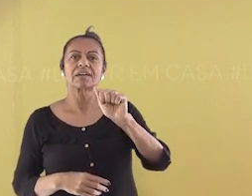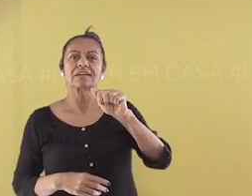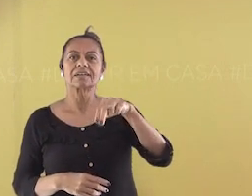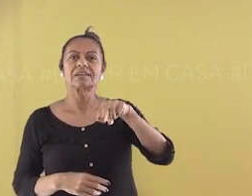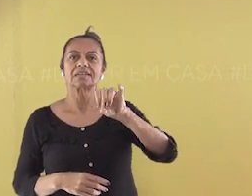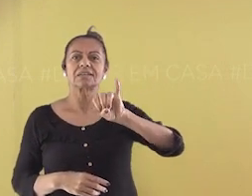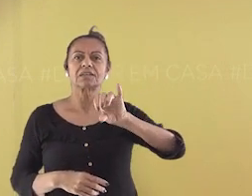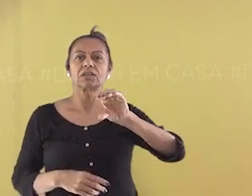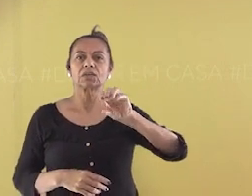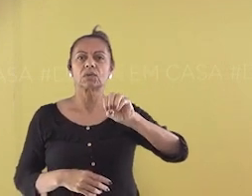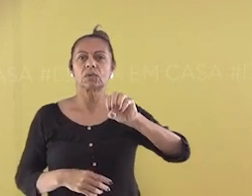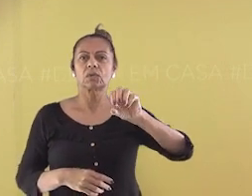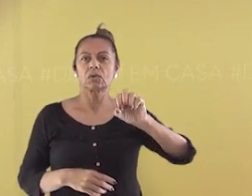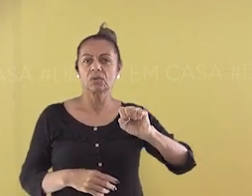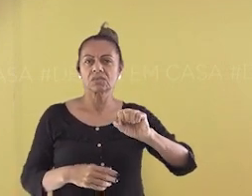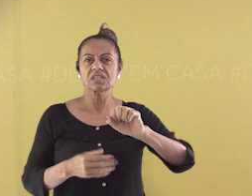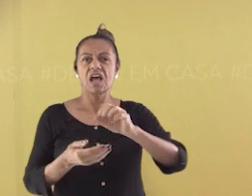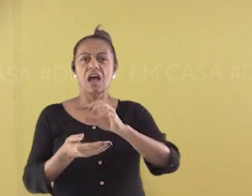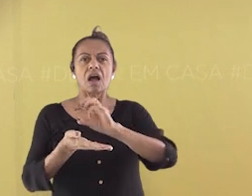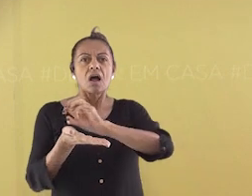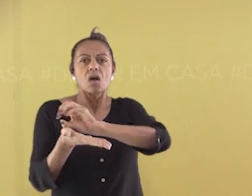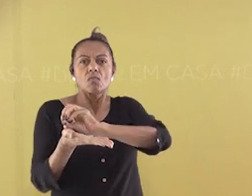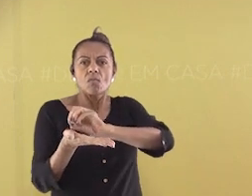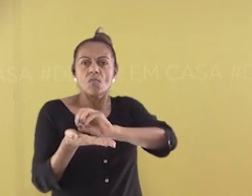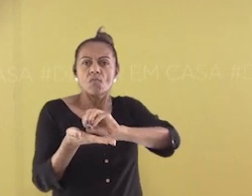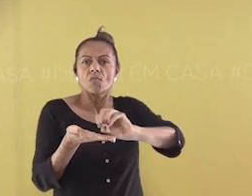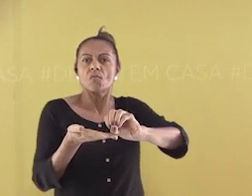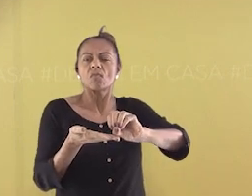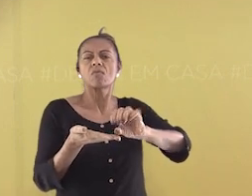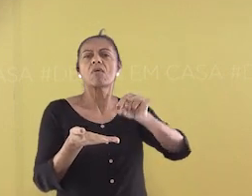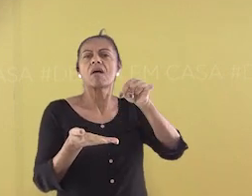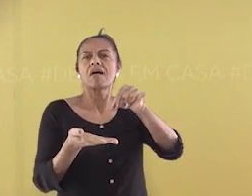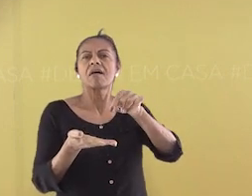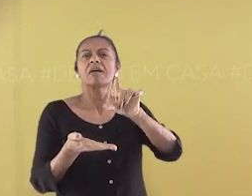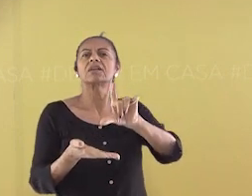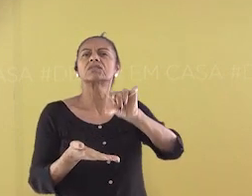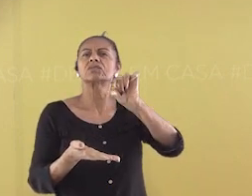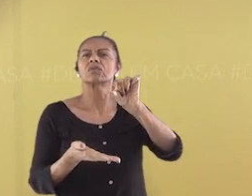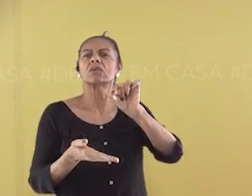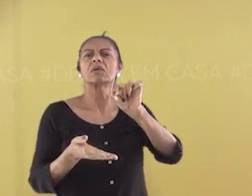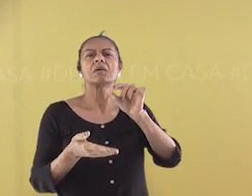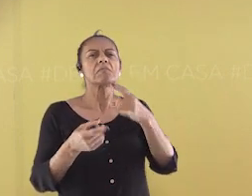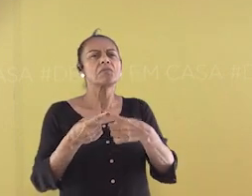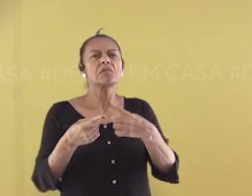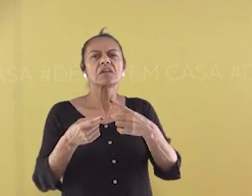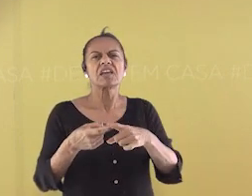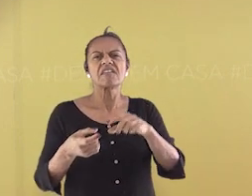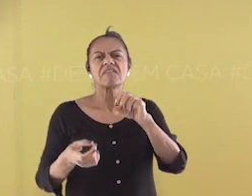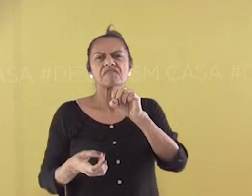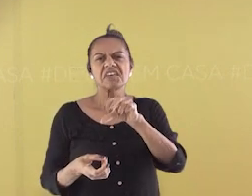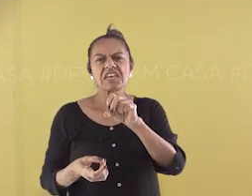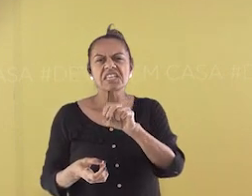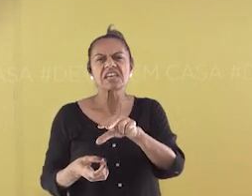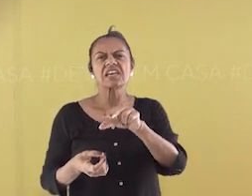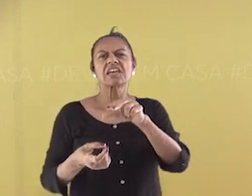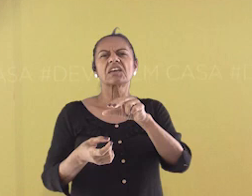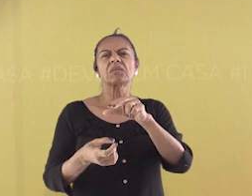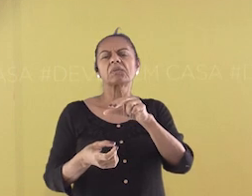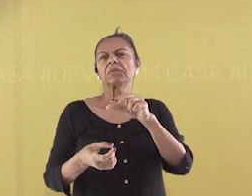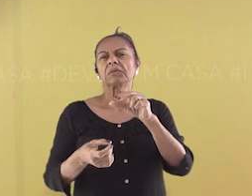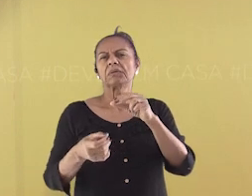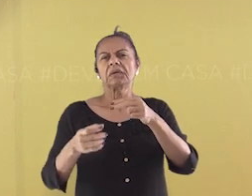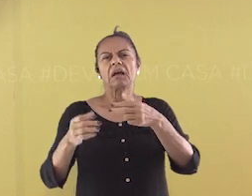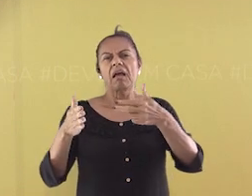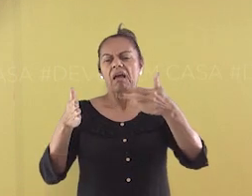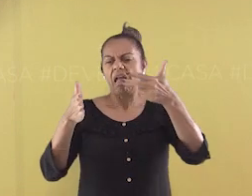é proibido o uso de adubos químicos e artificiais, conservantes e agrotóxicos no processo de